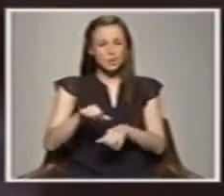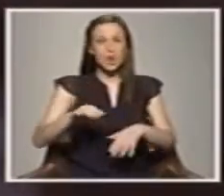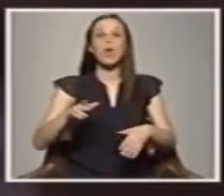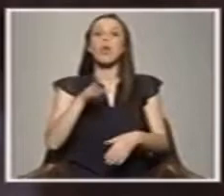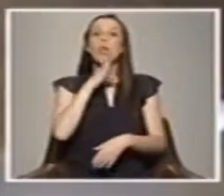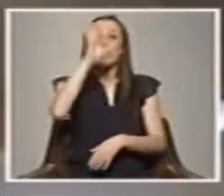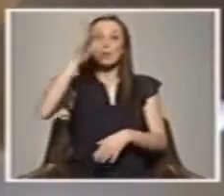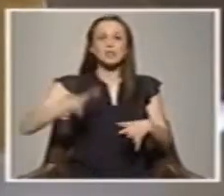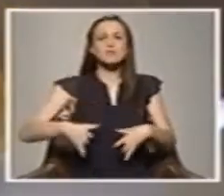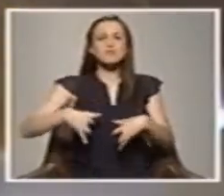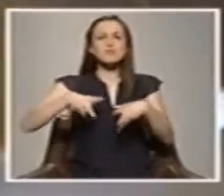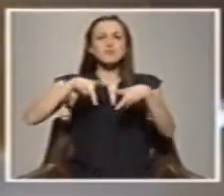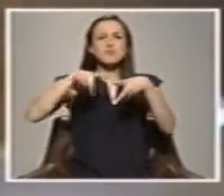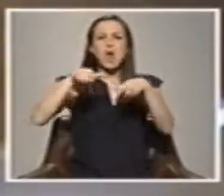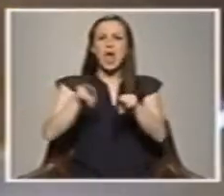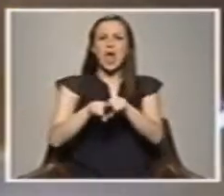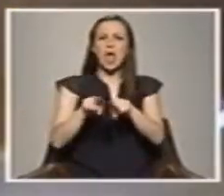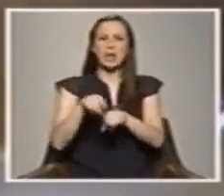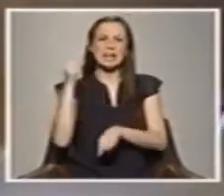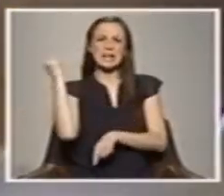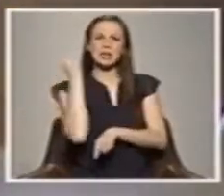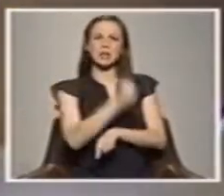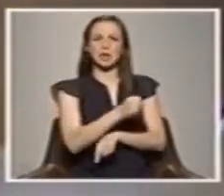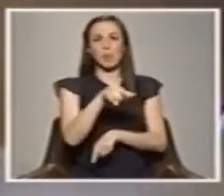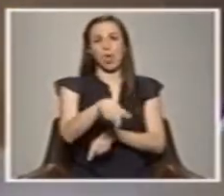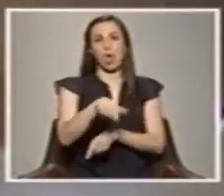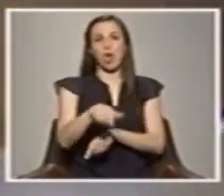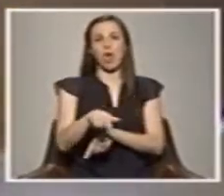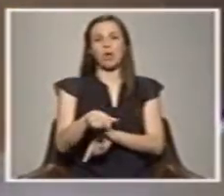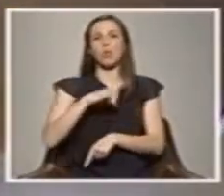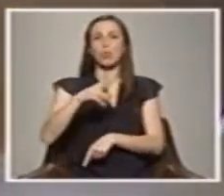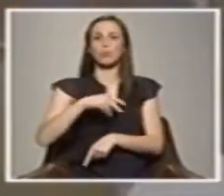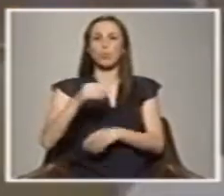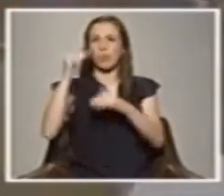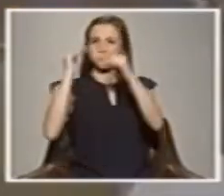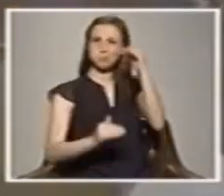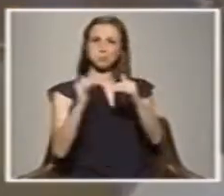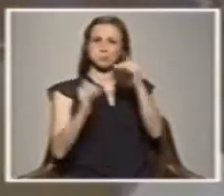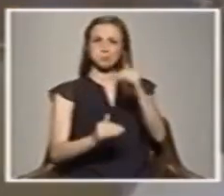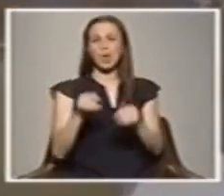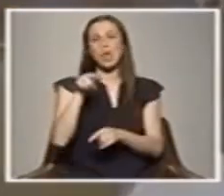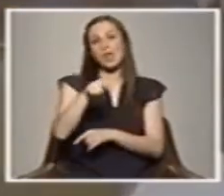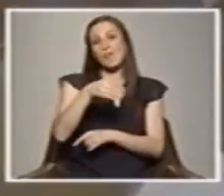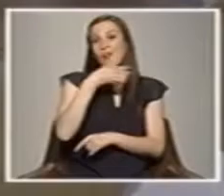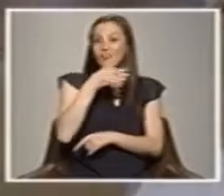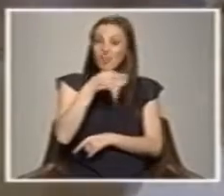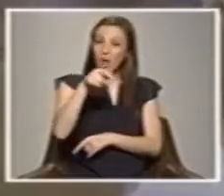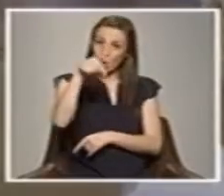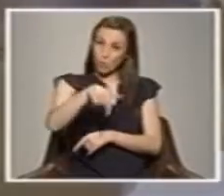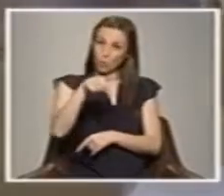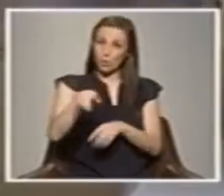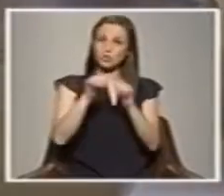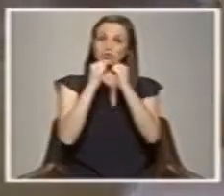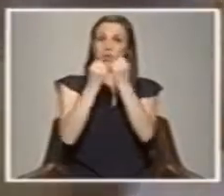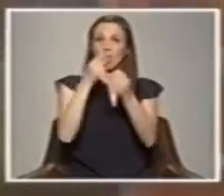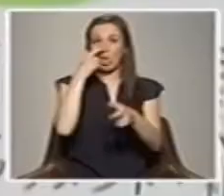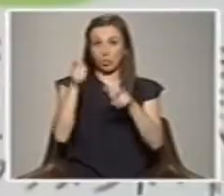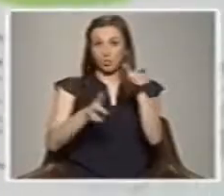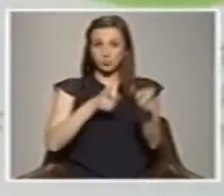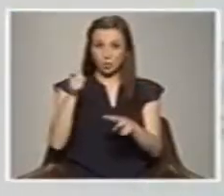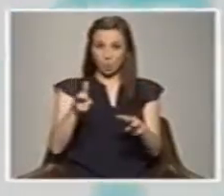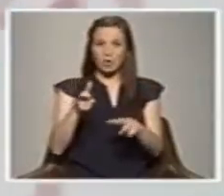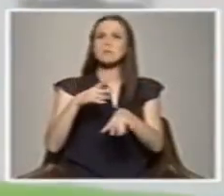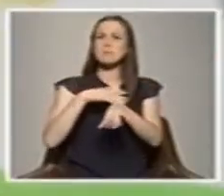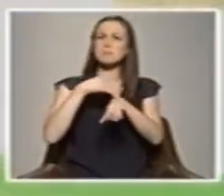e um crime humanitário num mundo desigual. É esta a grande causa em destaque hoje no Sociedade Civil. Mais